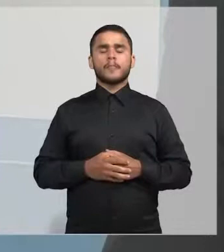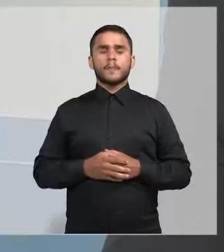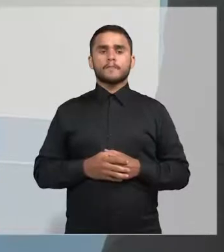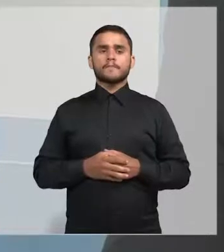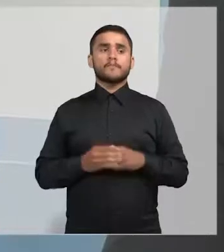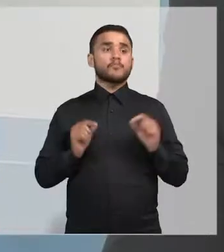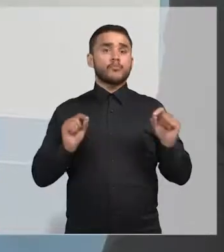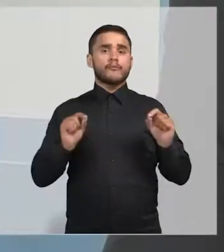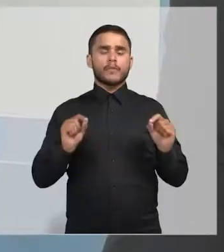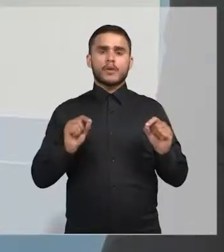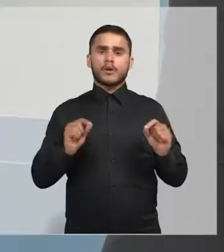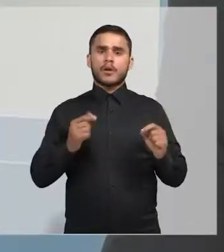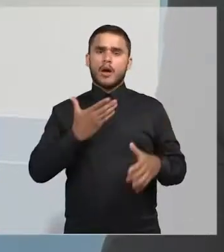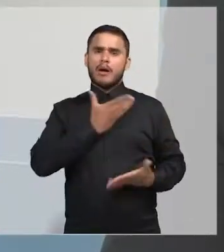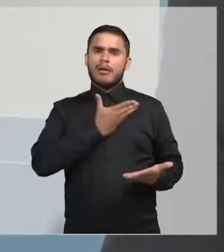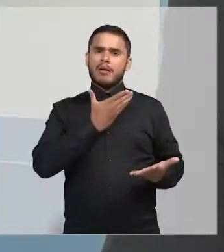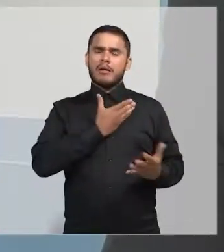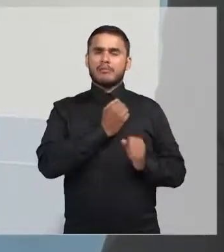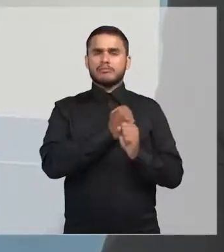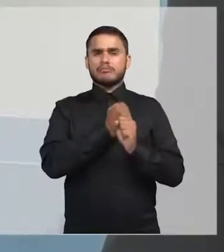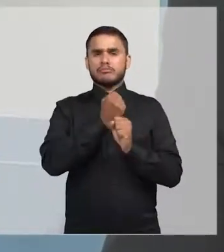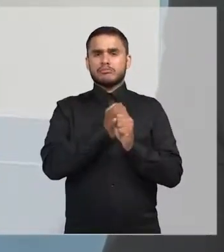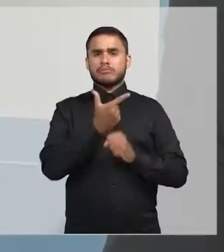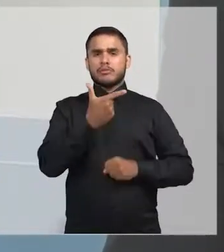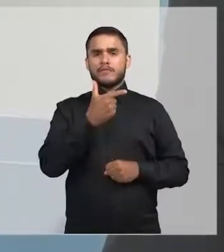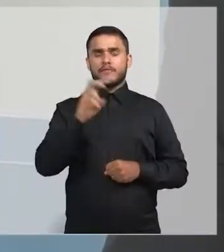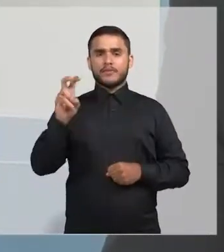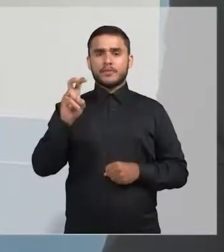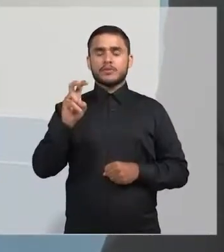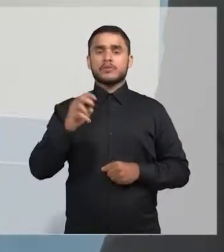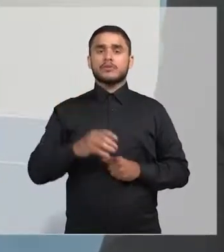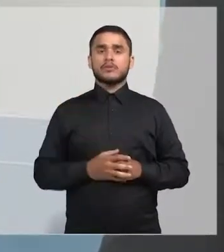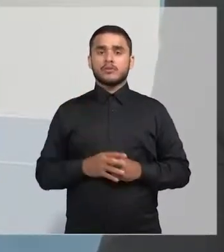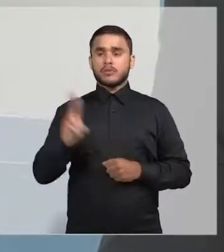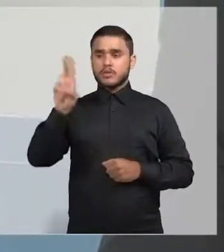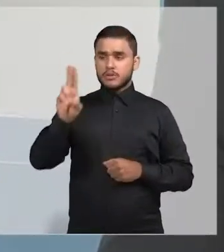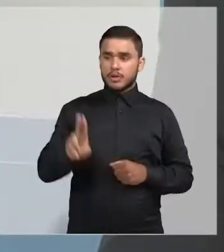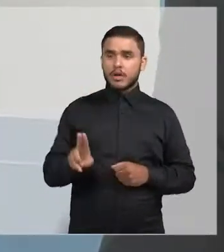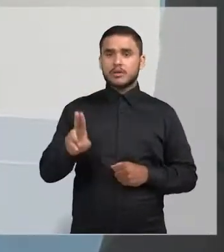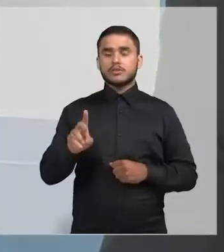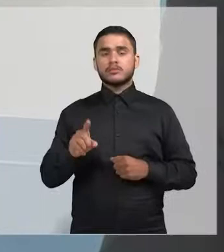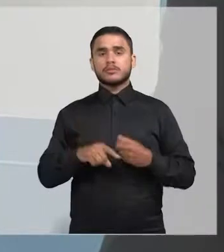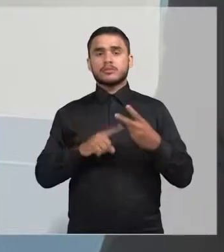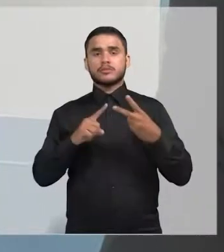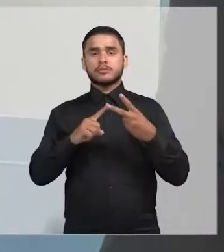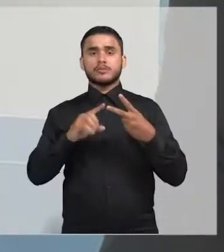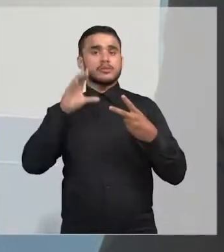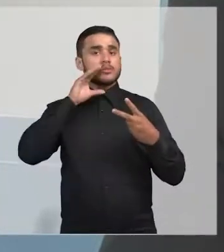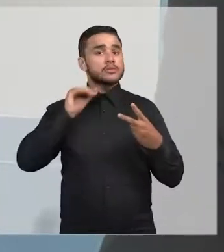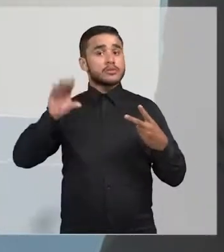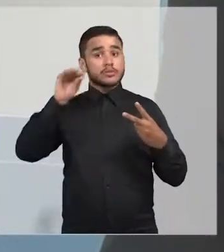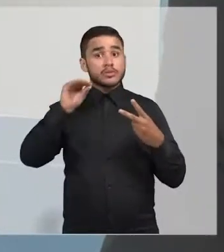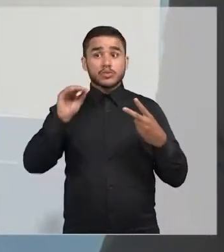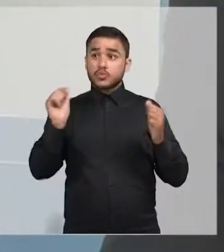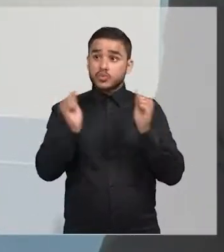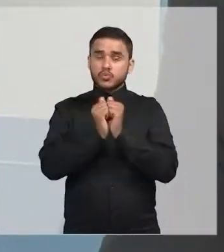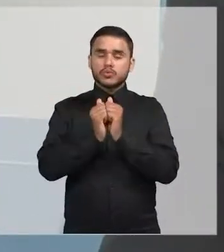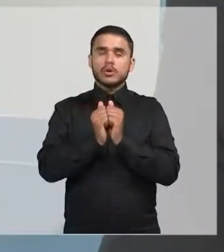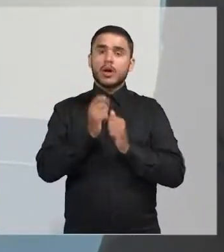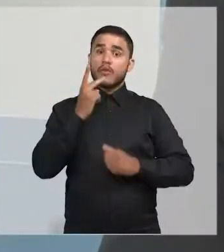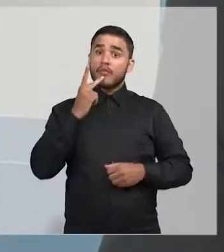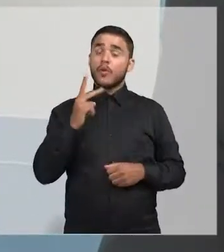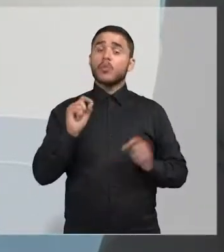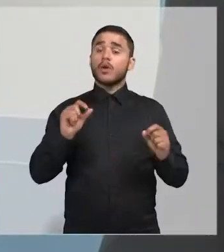destruindo uma amizade de mais de 25 anos, quase 30 anos, entre Tasso e Ciro, quando, a pedido do Lula, ele